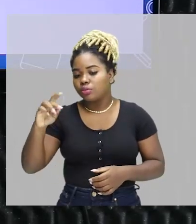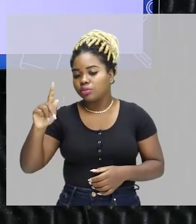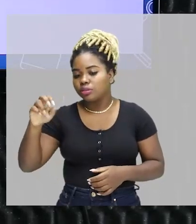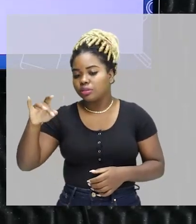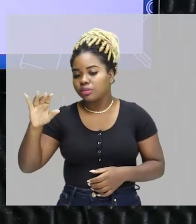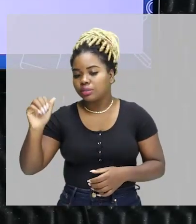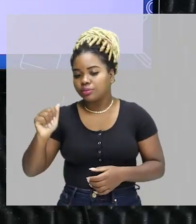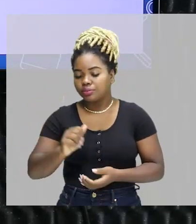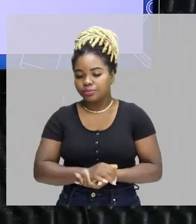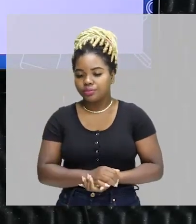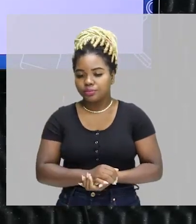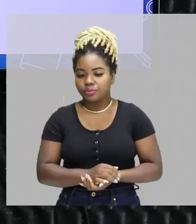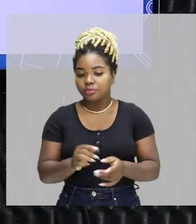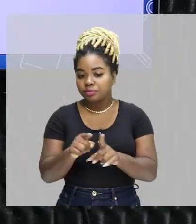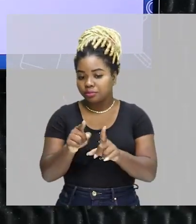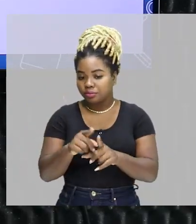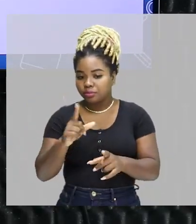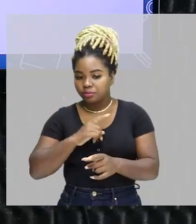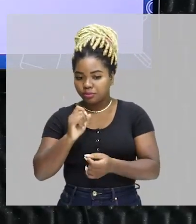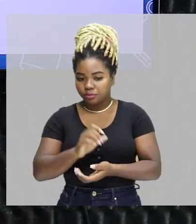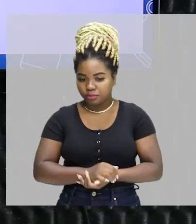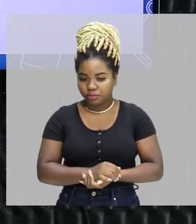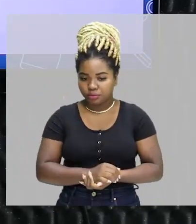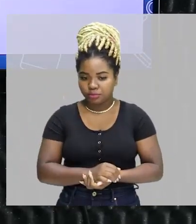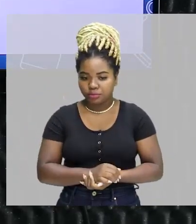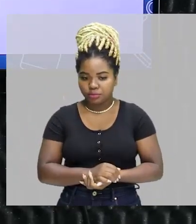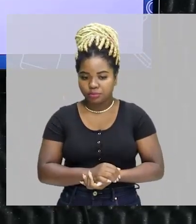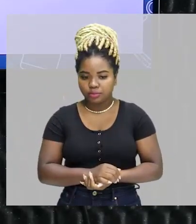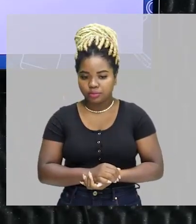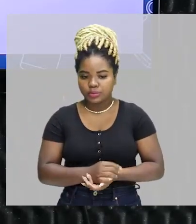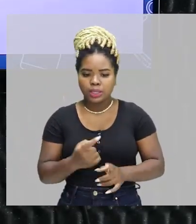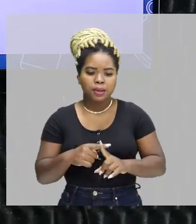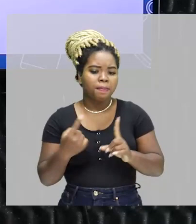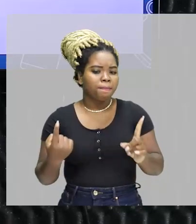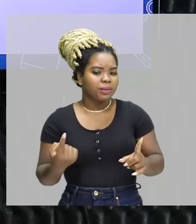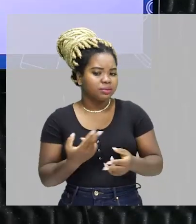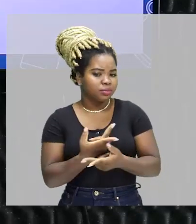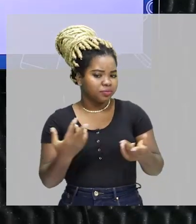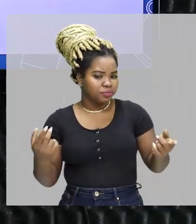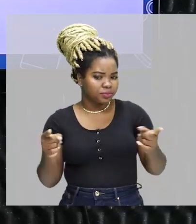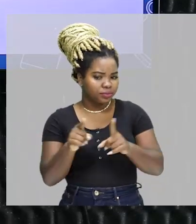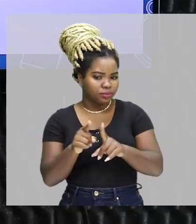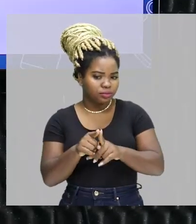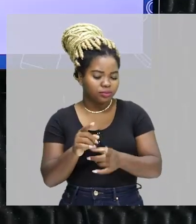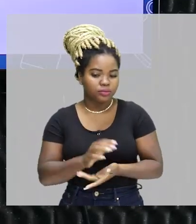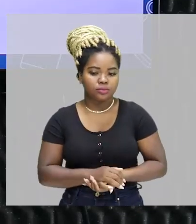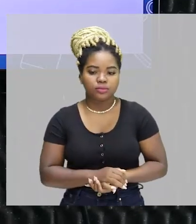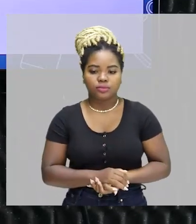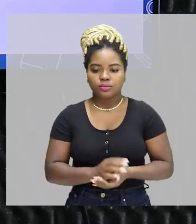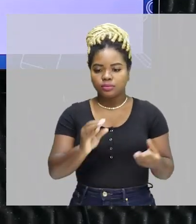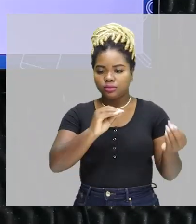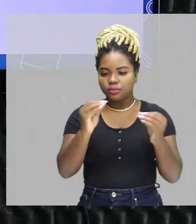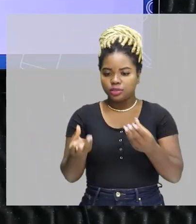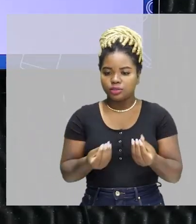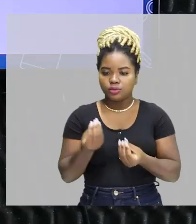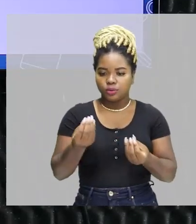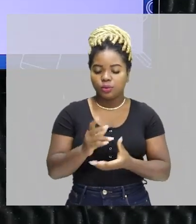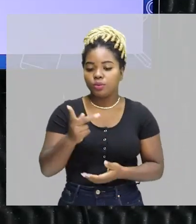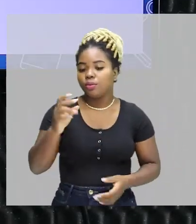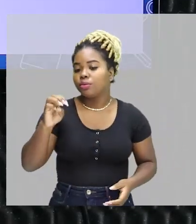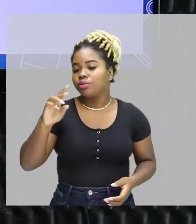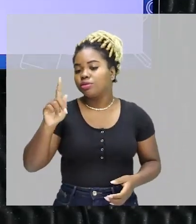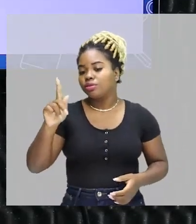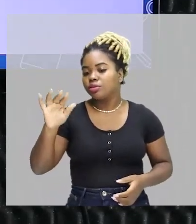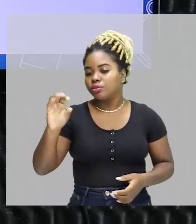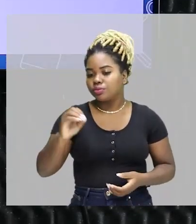até questionável, viu? Deixo aqui a homogeneidade. Mas para muitos também, eles são colocados como homogêneos.